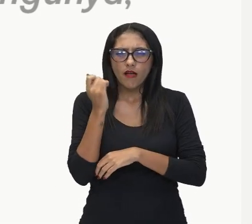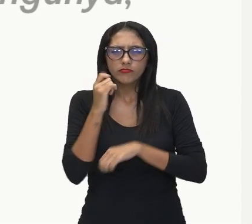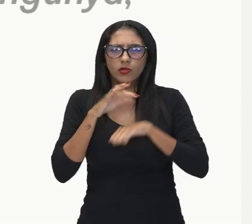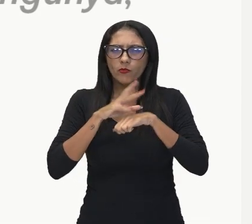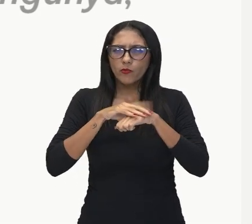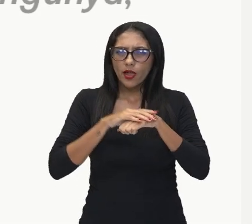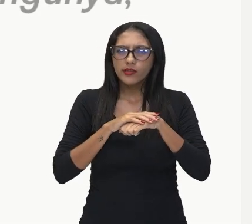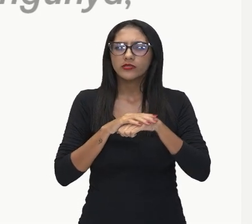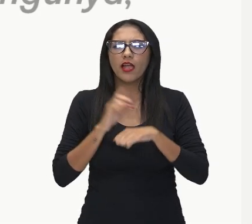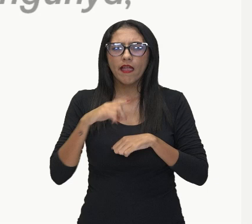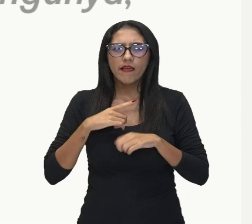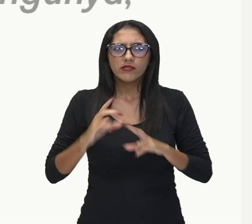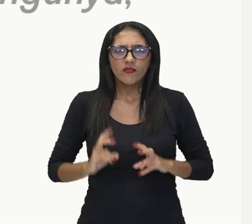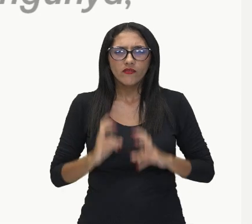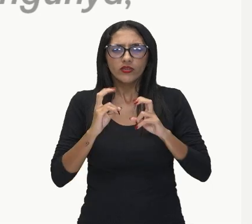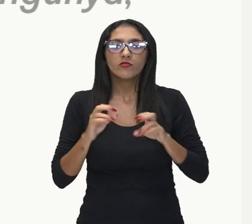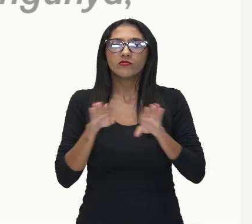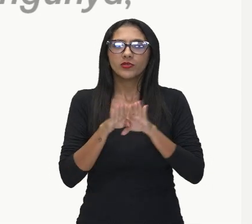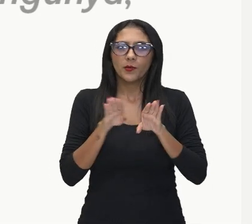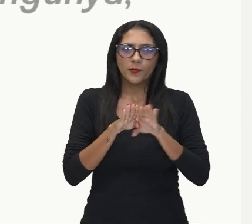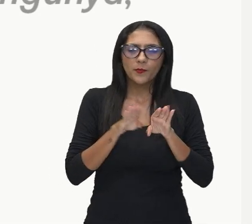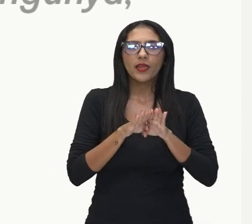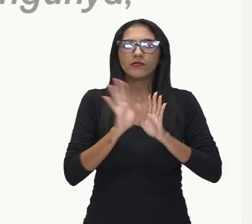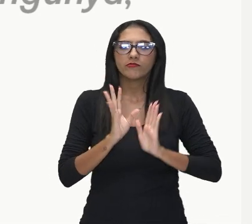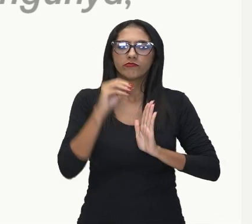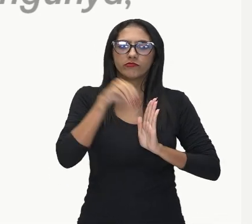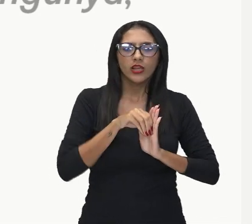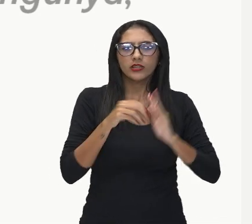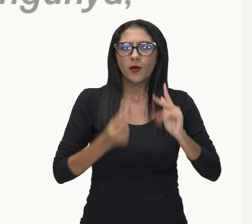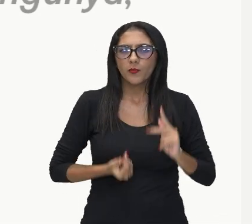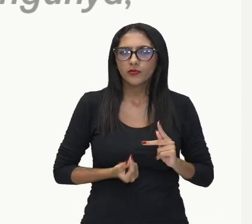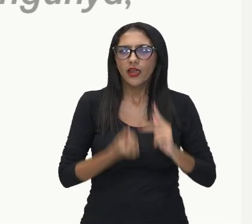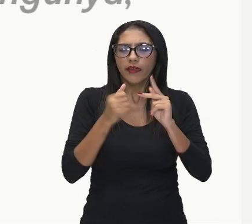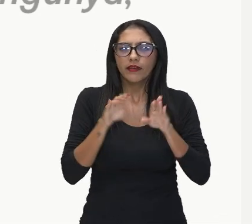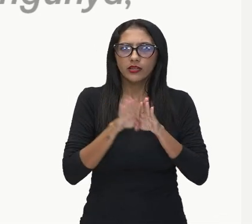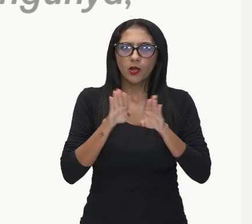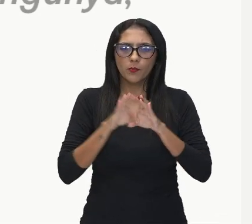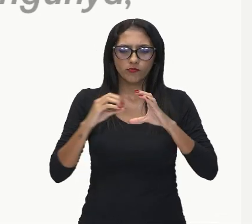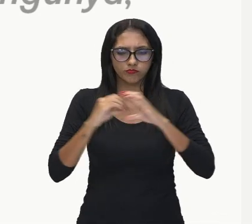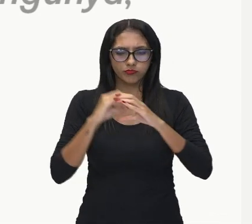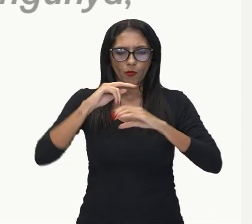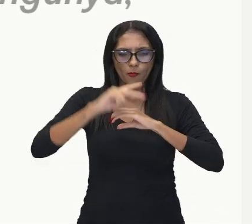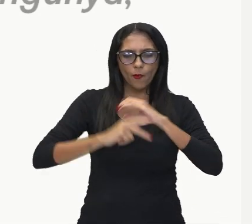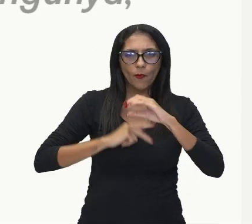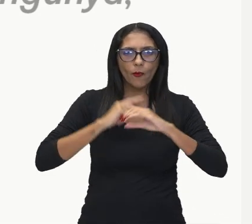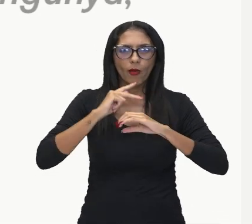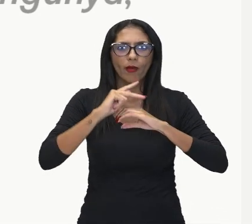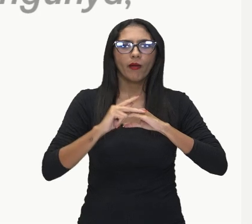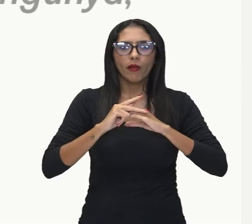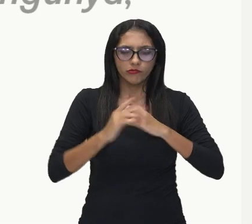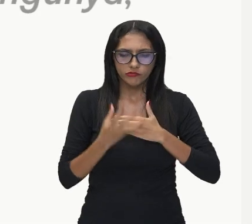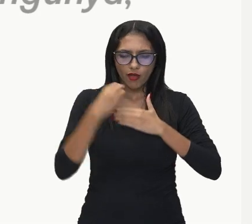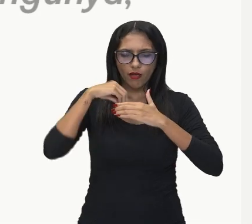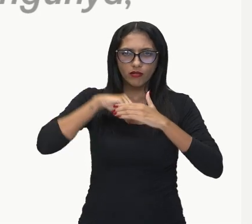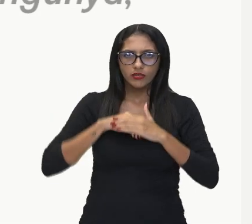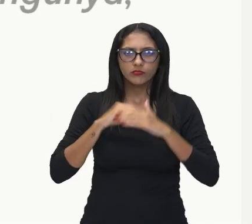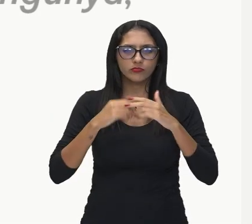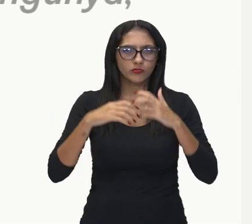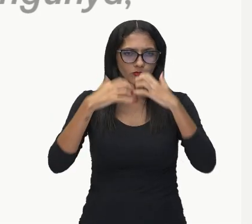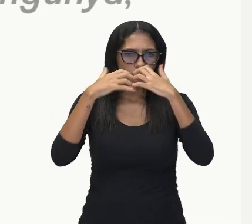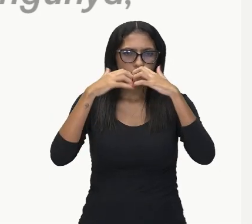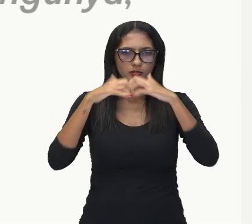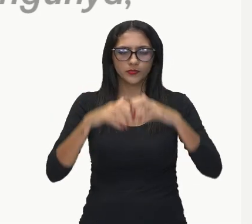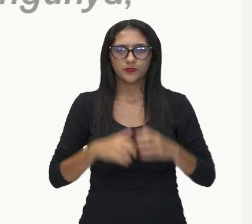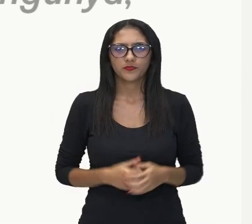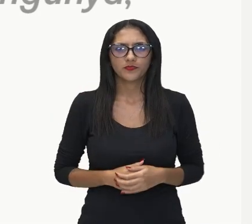O vírus também ataca proteínas das células de barreira de proteção do sistema nervoso central. Período